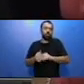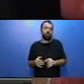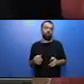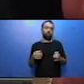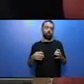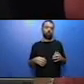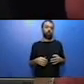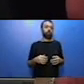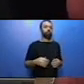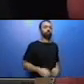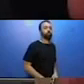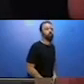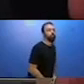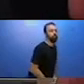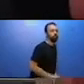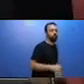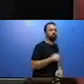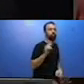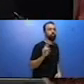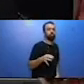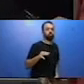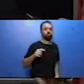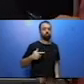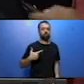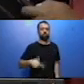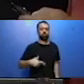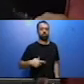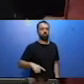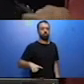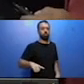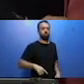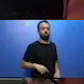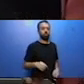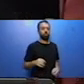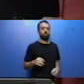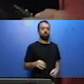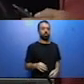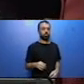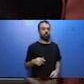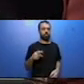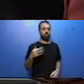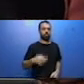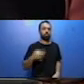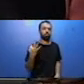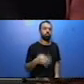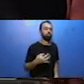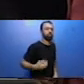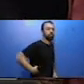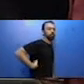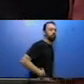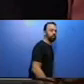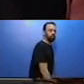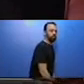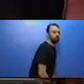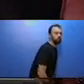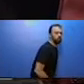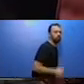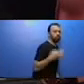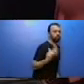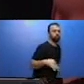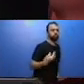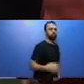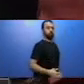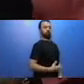desconfortos posturais e às dores. Por isso que a gente tem que sempre nos corrigir, sempre mantendo o ombro para trás, para estar corrigindo a